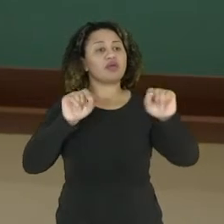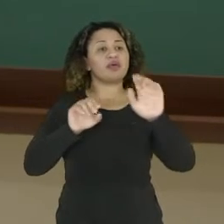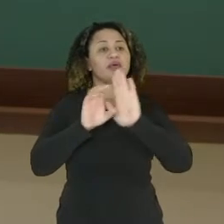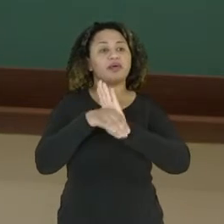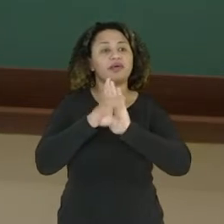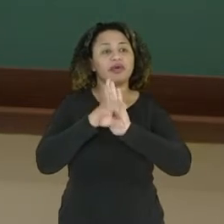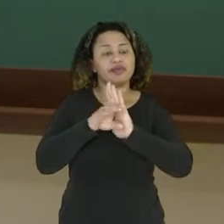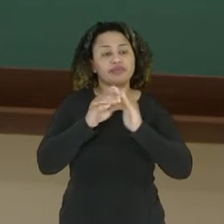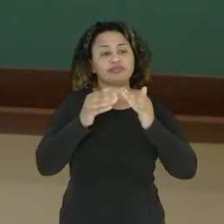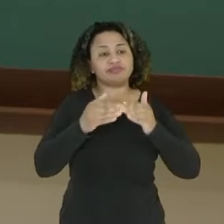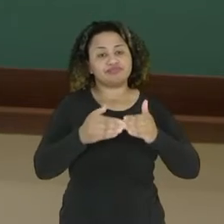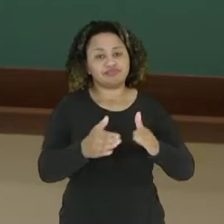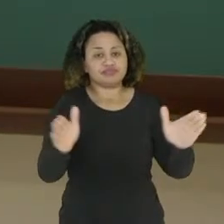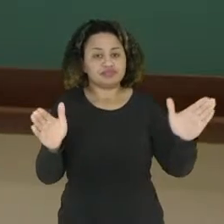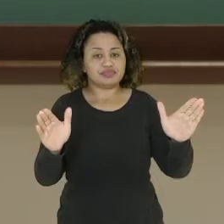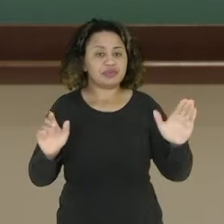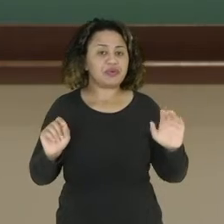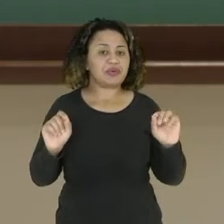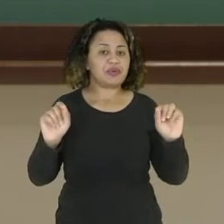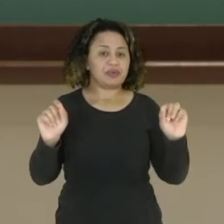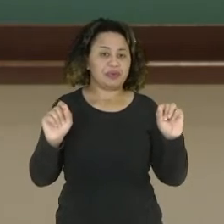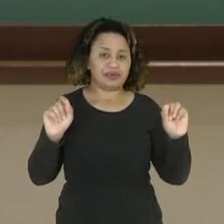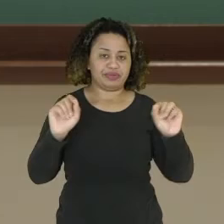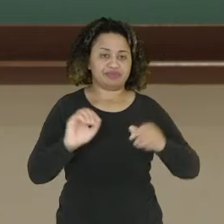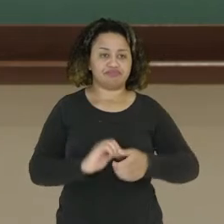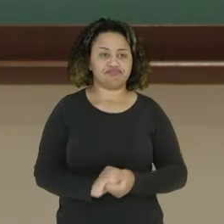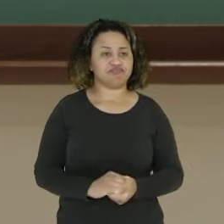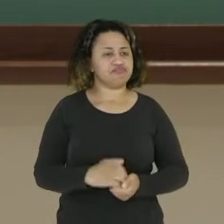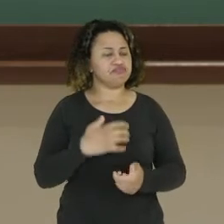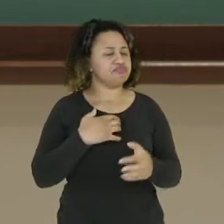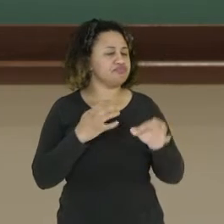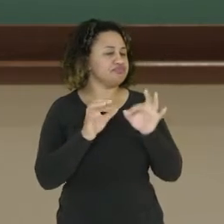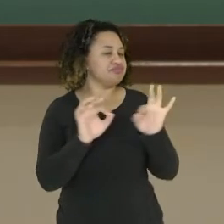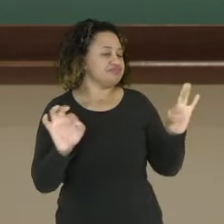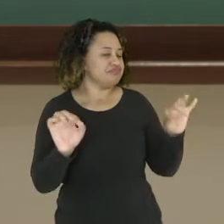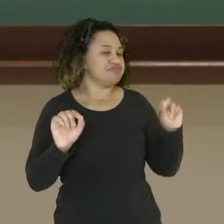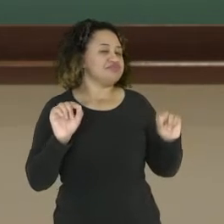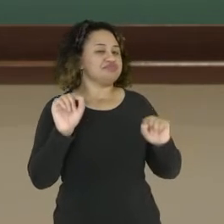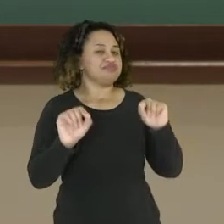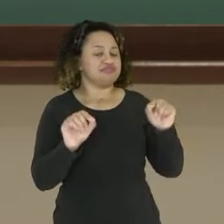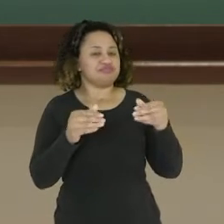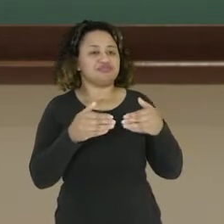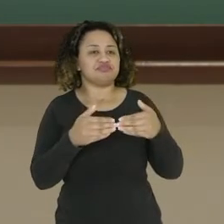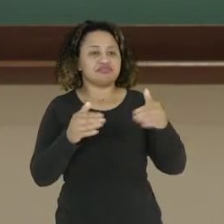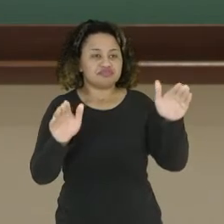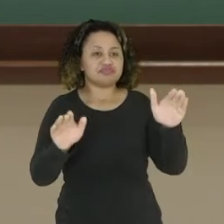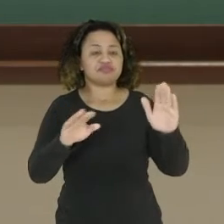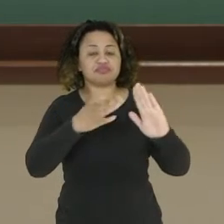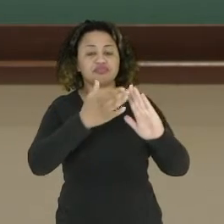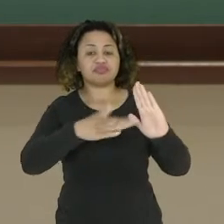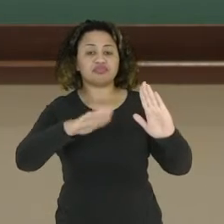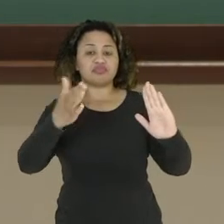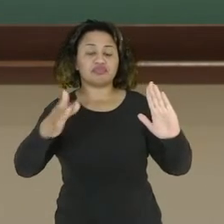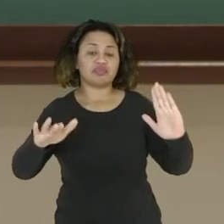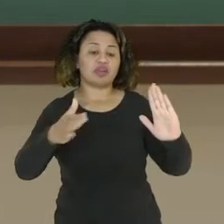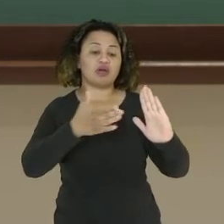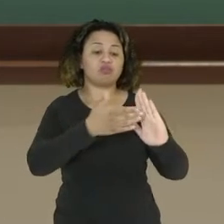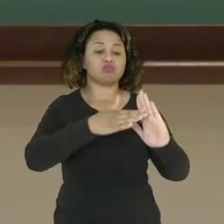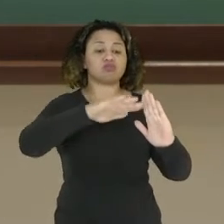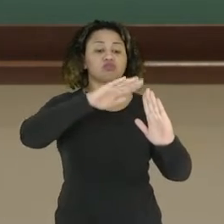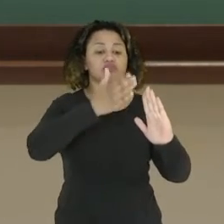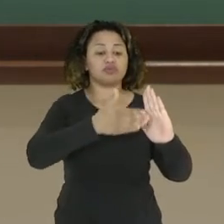de amplitude. Uma forma bem simples para você. A amplitude de uma onda, ela está relacionada